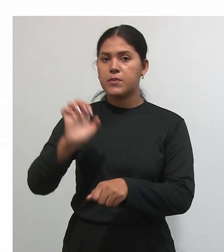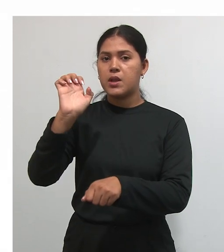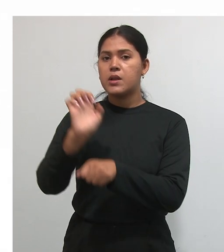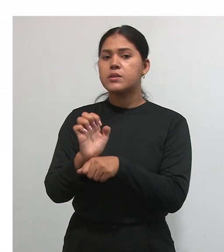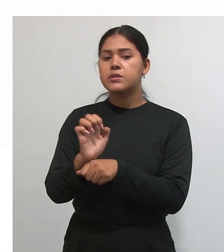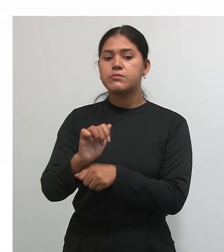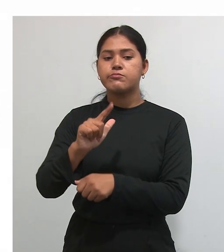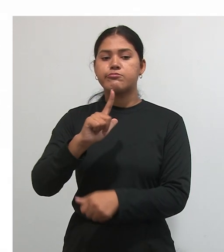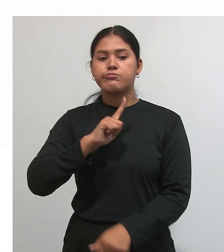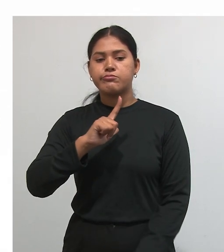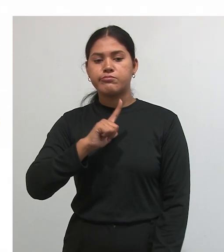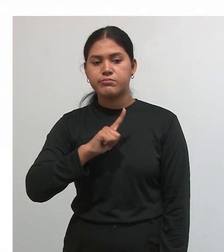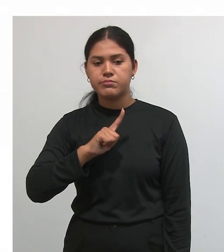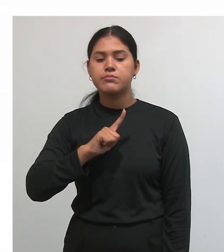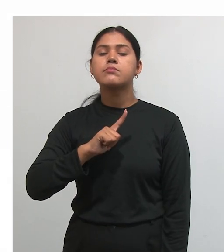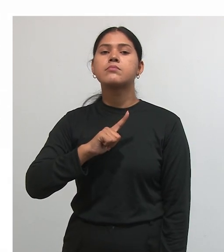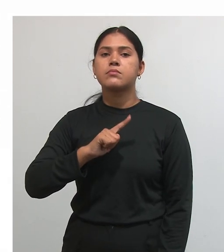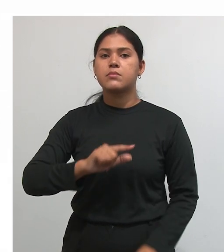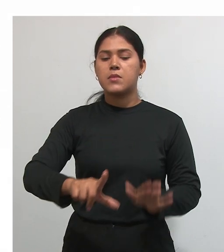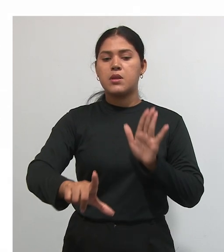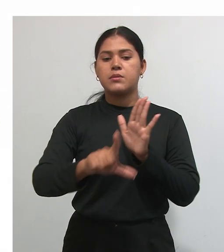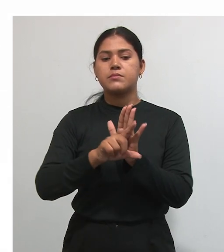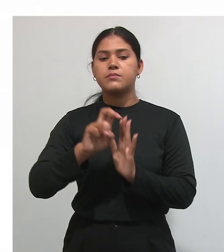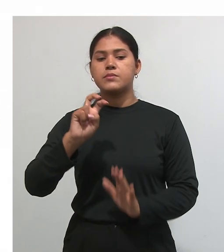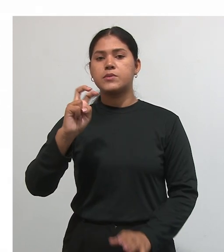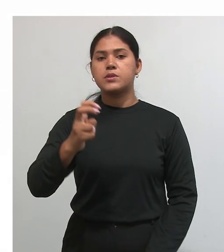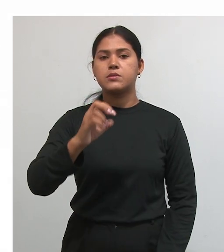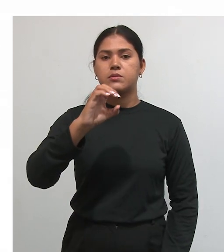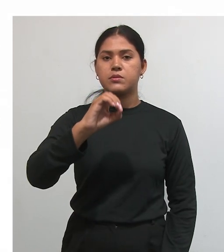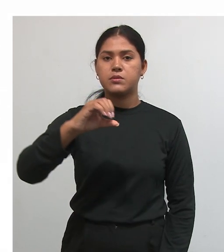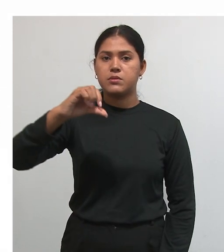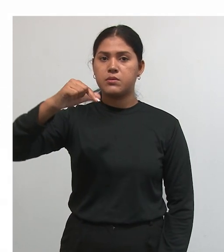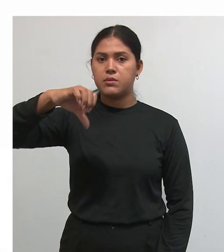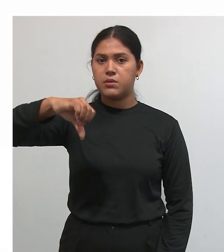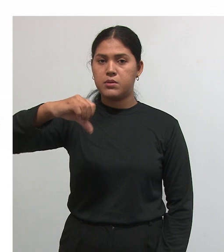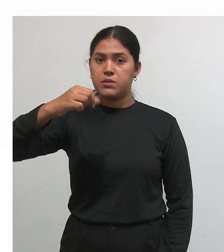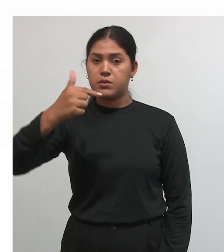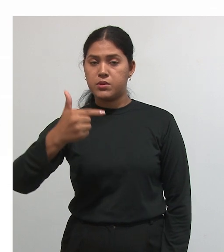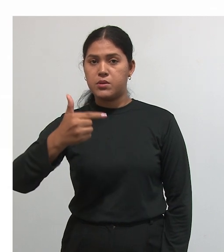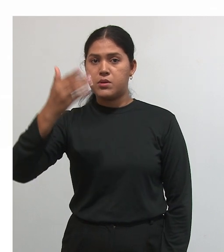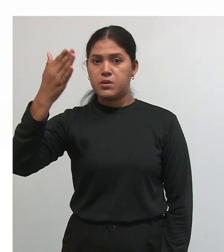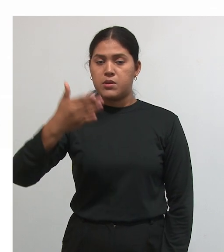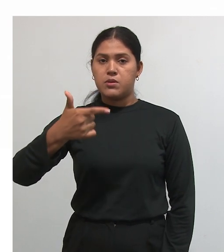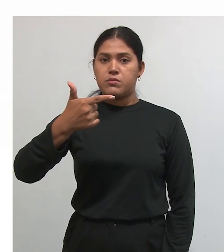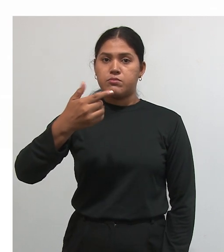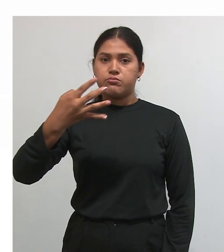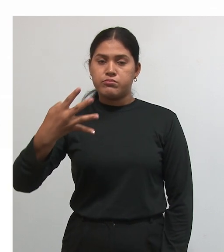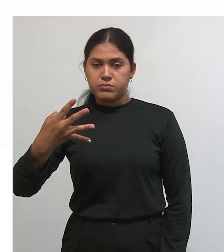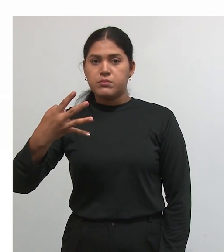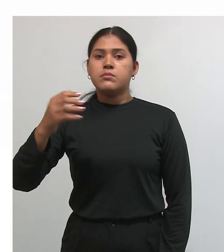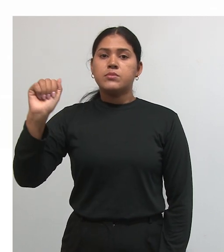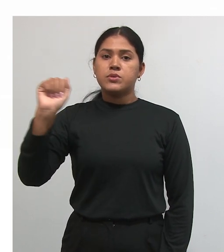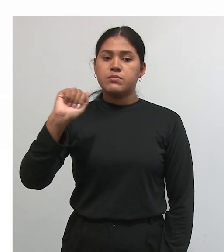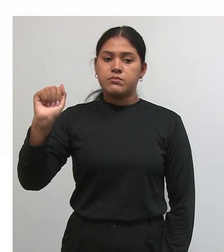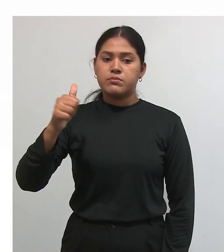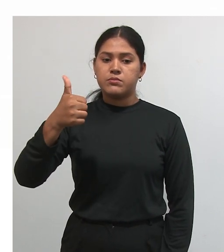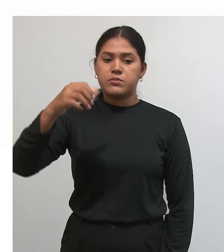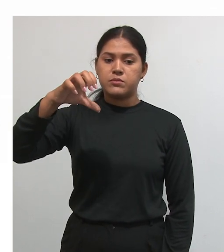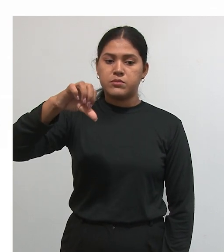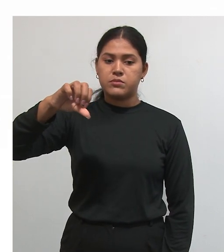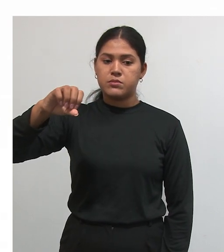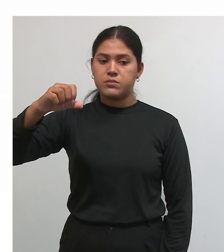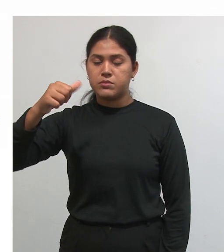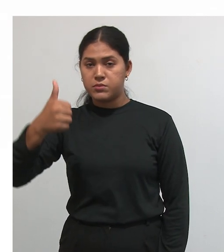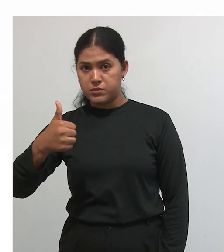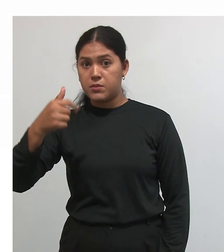estadual, temos aqui a Lei 5.092, de 24 de agosto de 2021